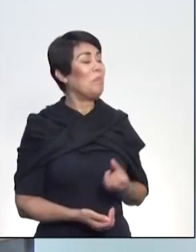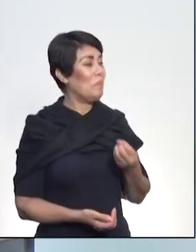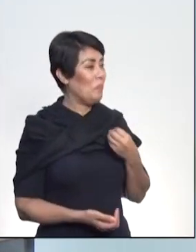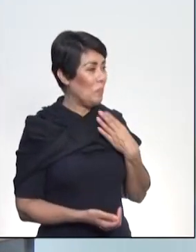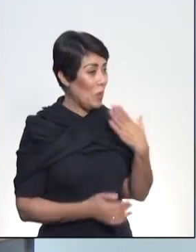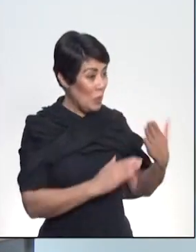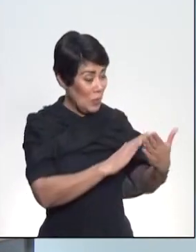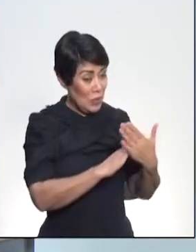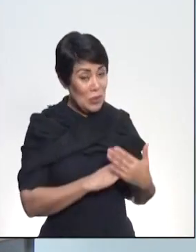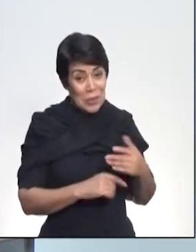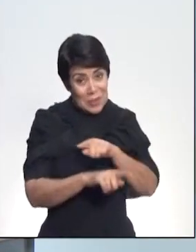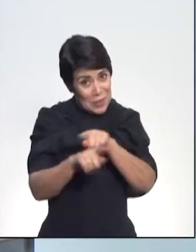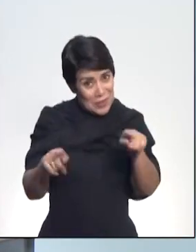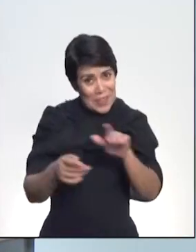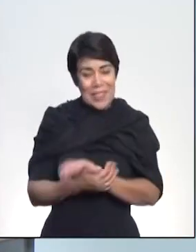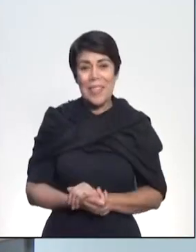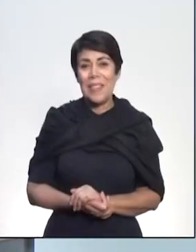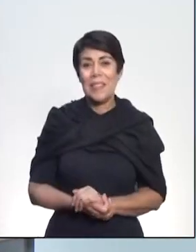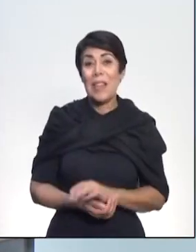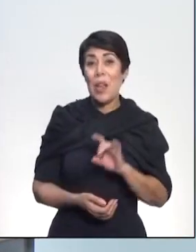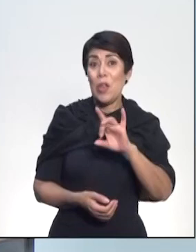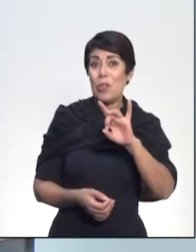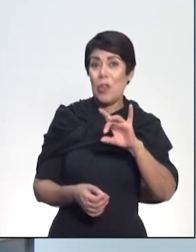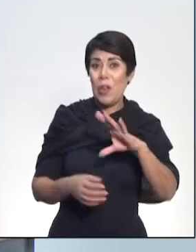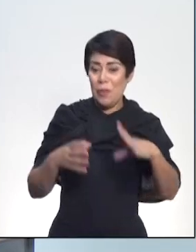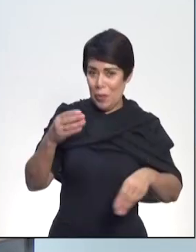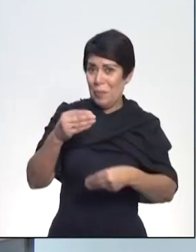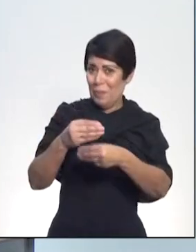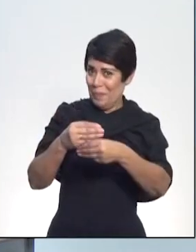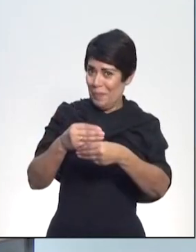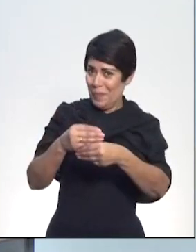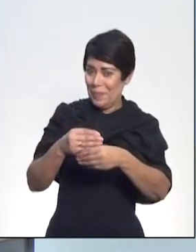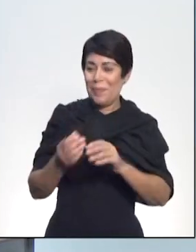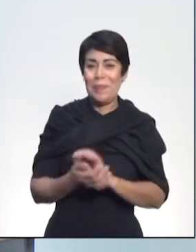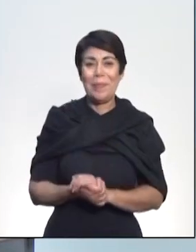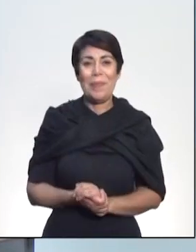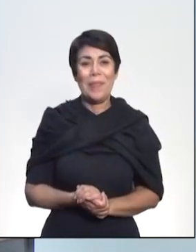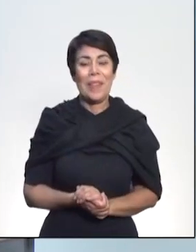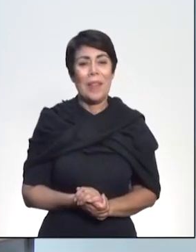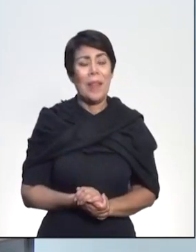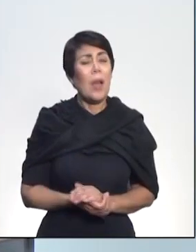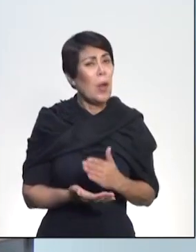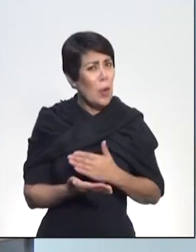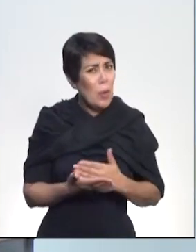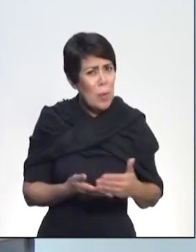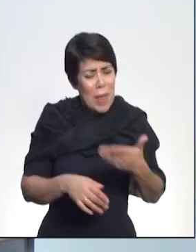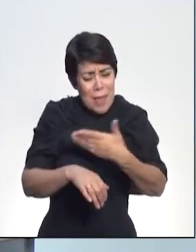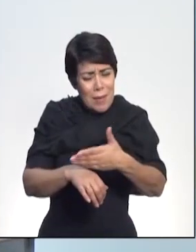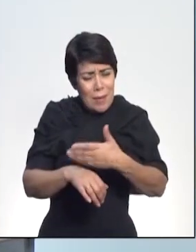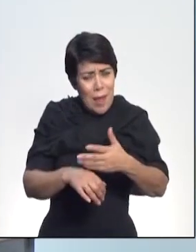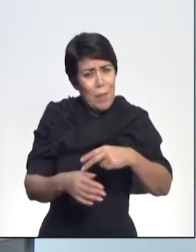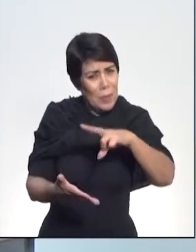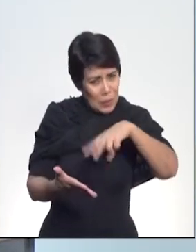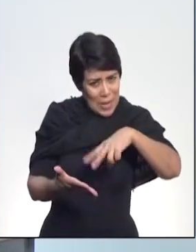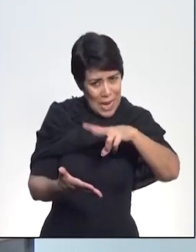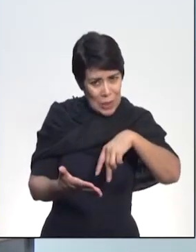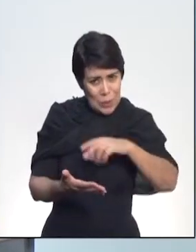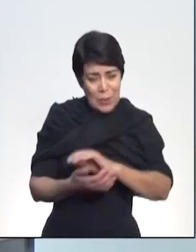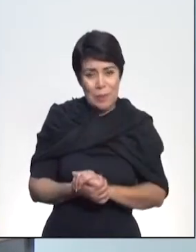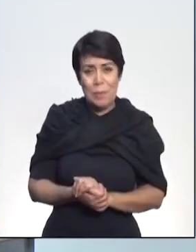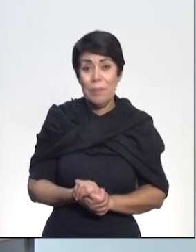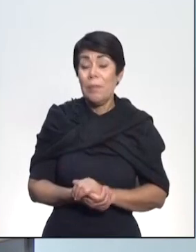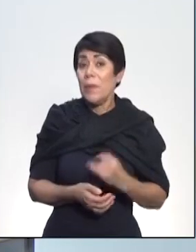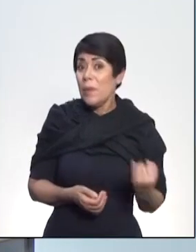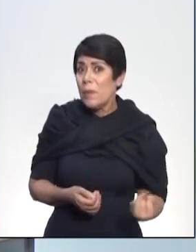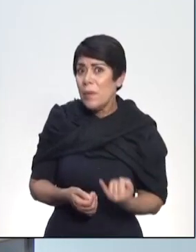as contribuições. Eu só queria fazer um adendo, porque quando a gente começa a adquirir o hábito da leitura, é importante que